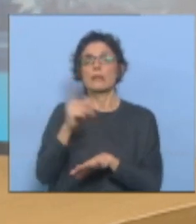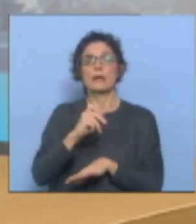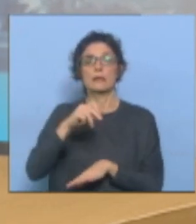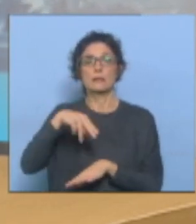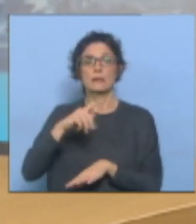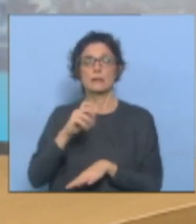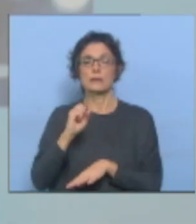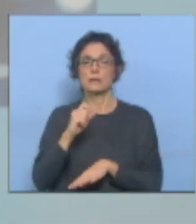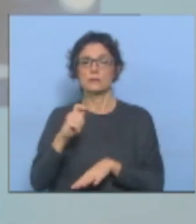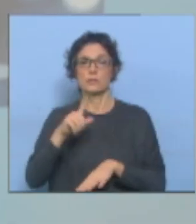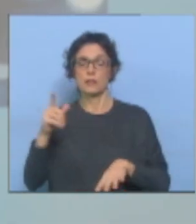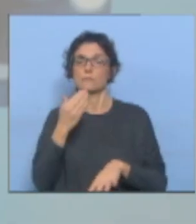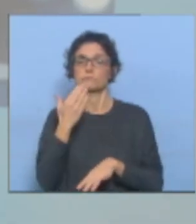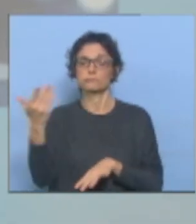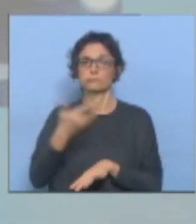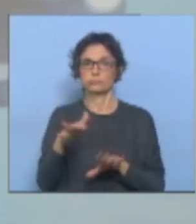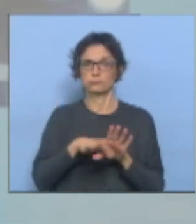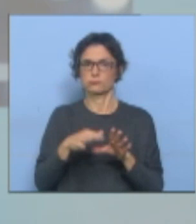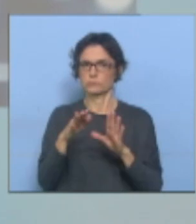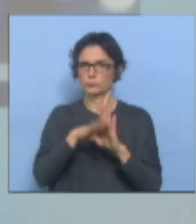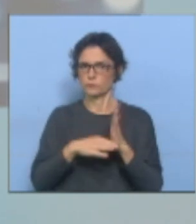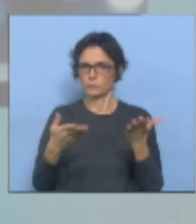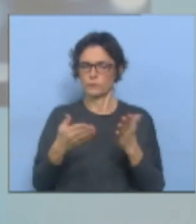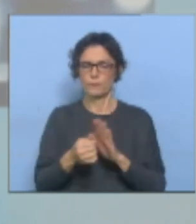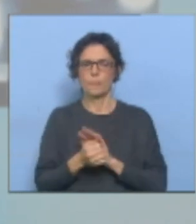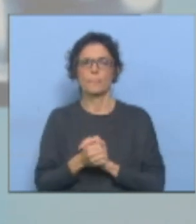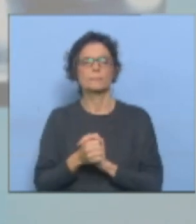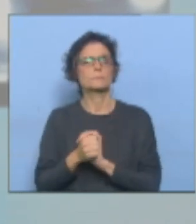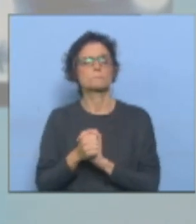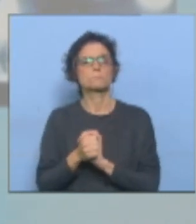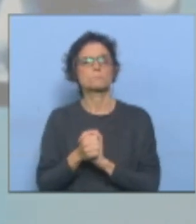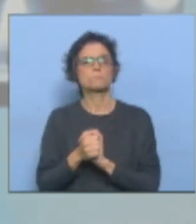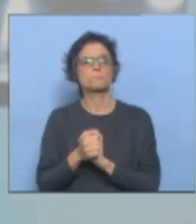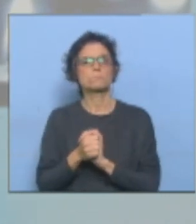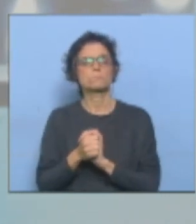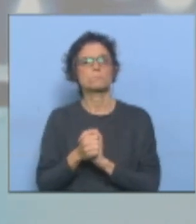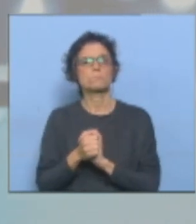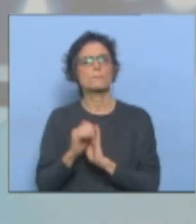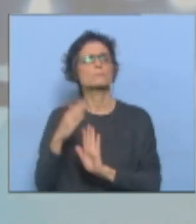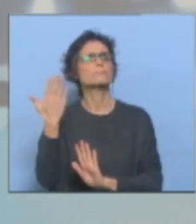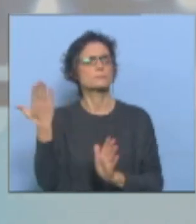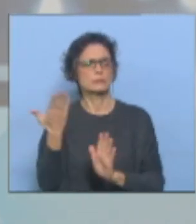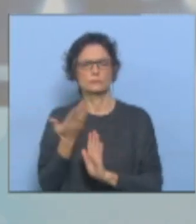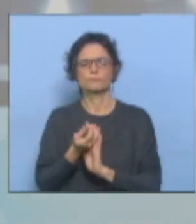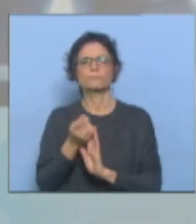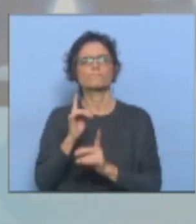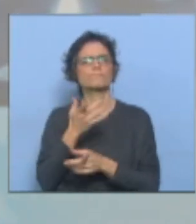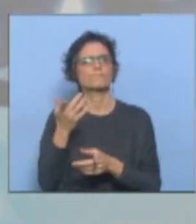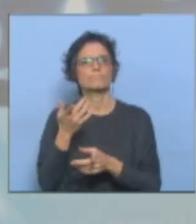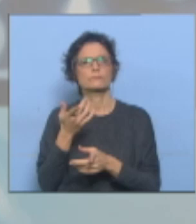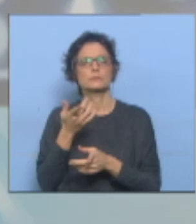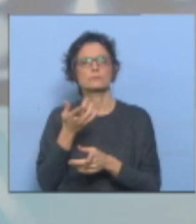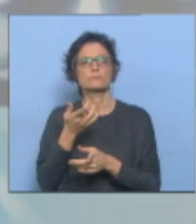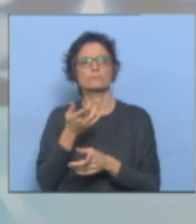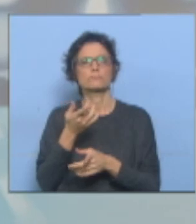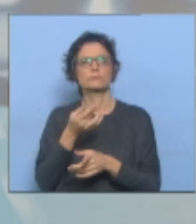connosco aqui. Comecemos por falar, enfim, de posições no terreno, nomeadamente por